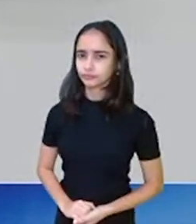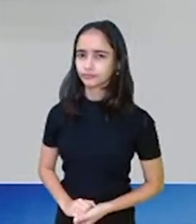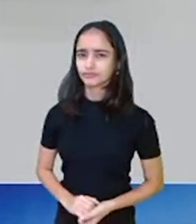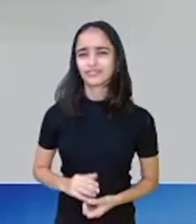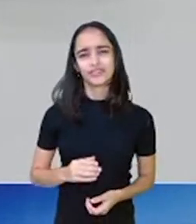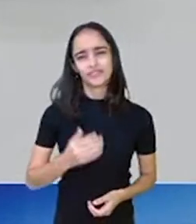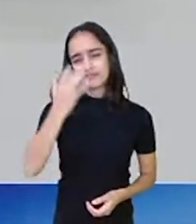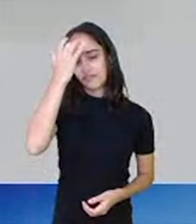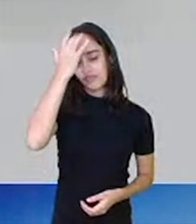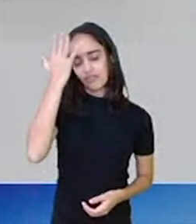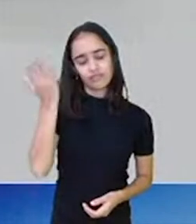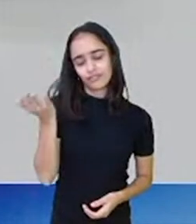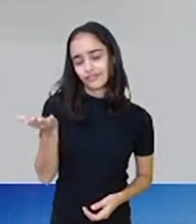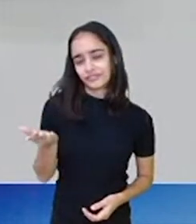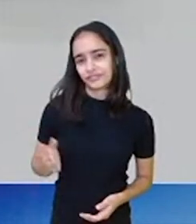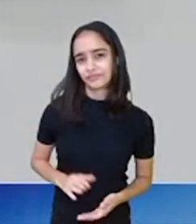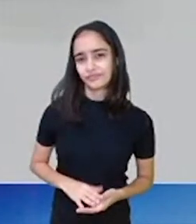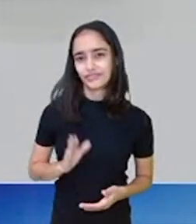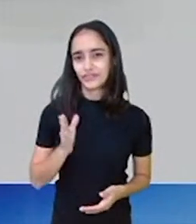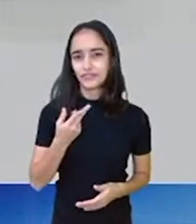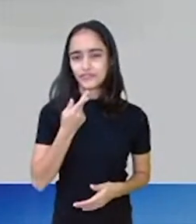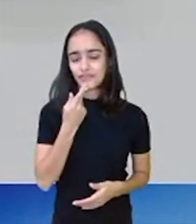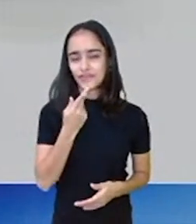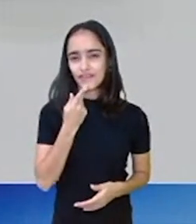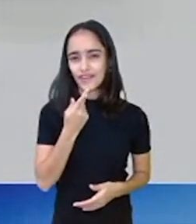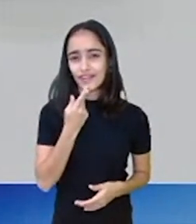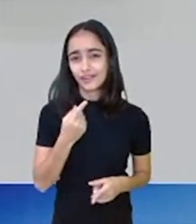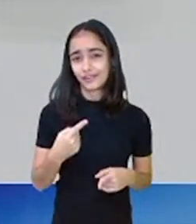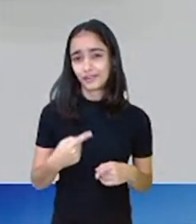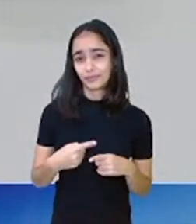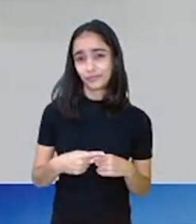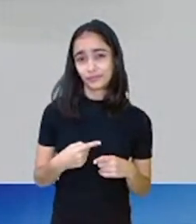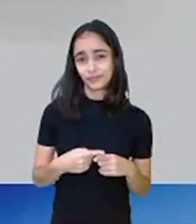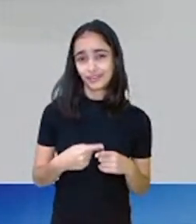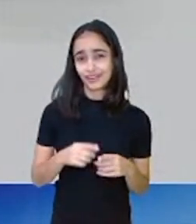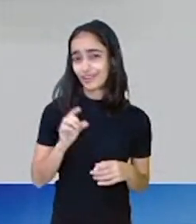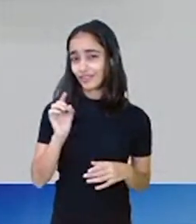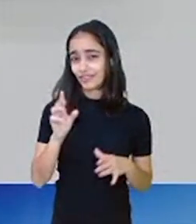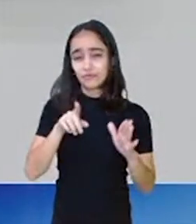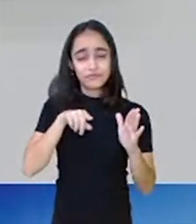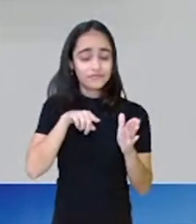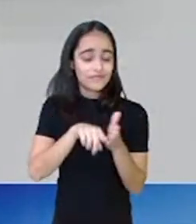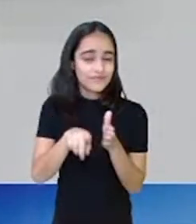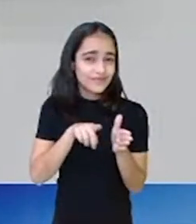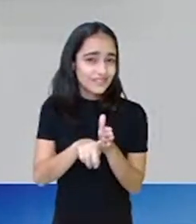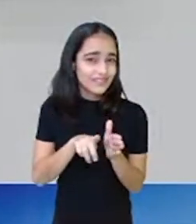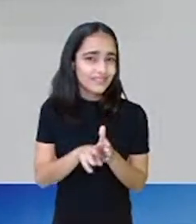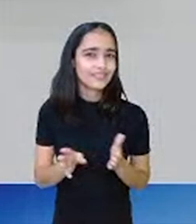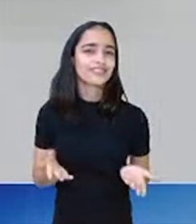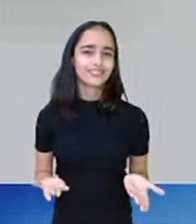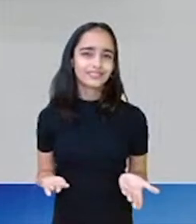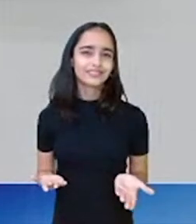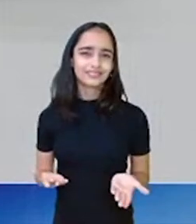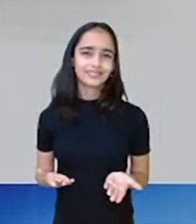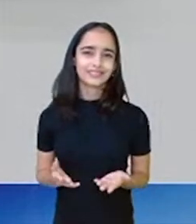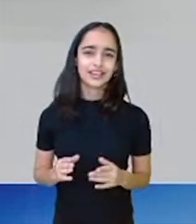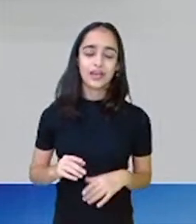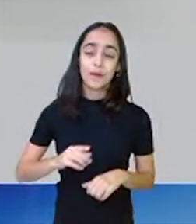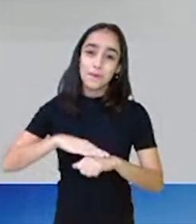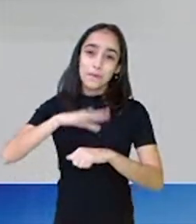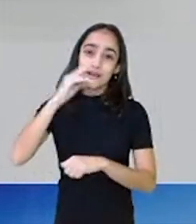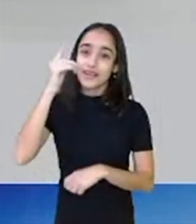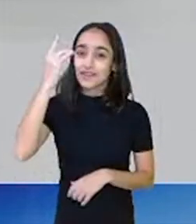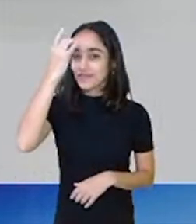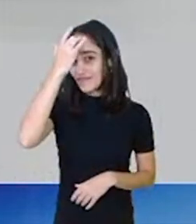mais fáceis aí do ponto, porque ele é uma pergunta, ele indica uma pergunta, é muito mais fácil o seu